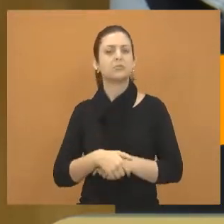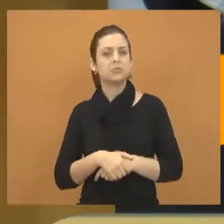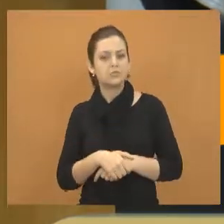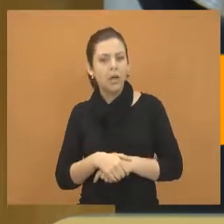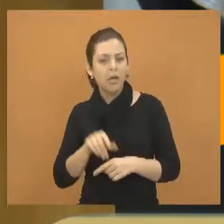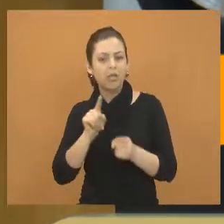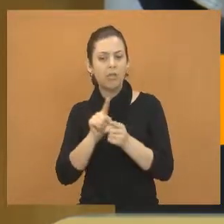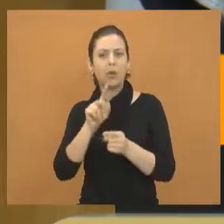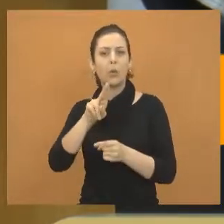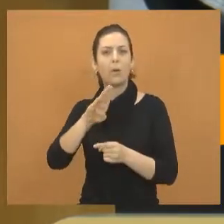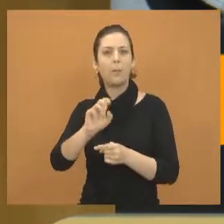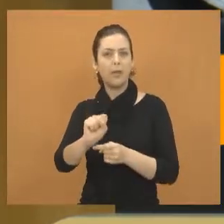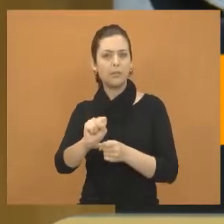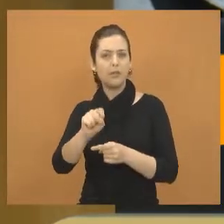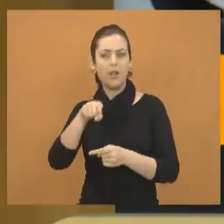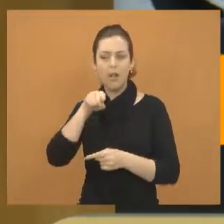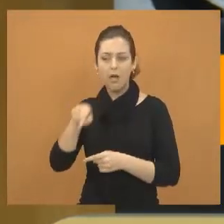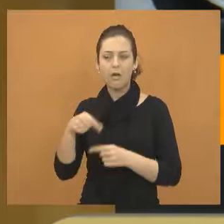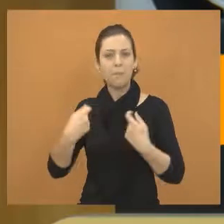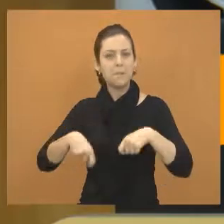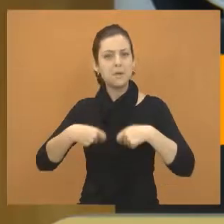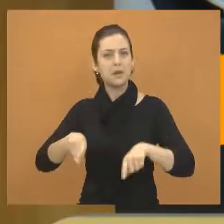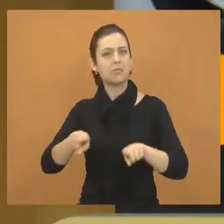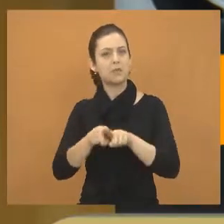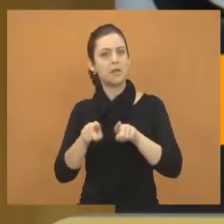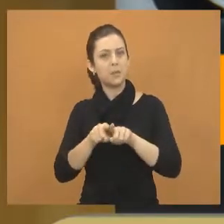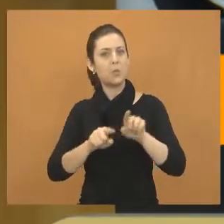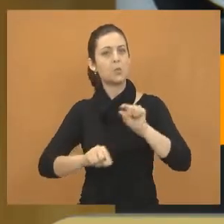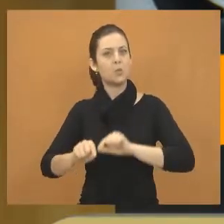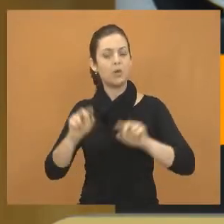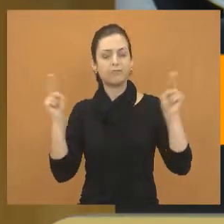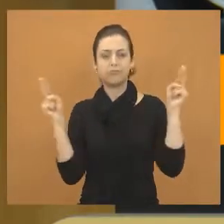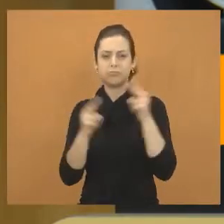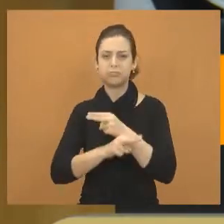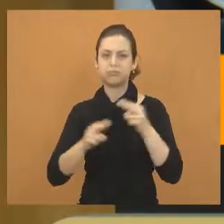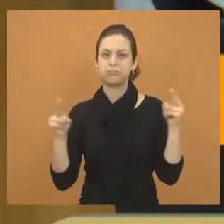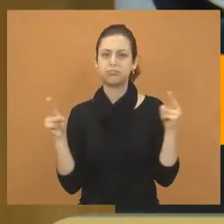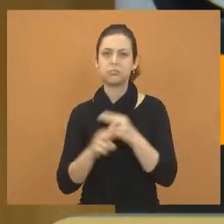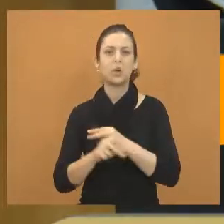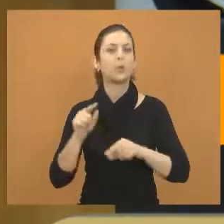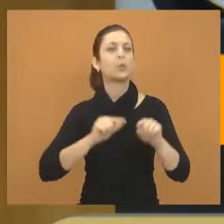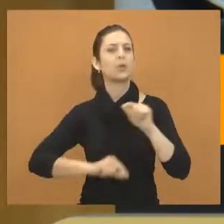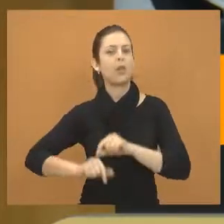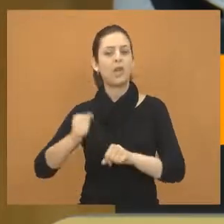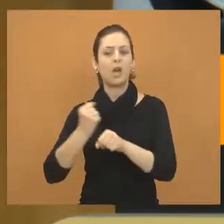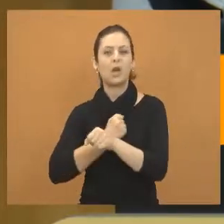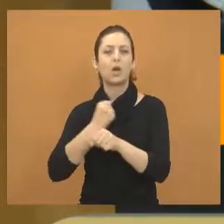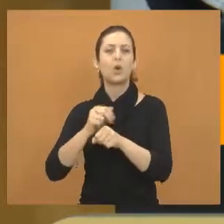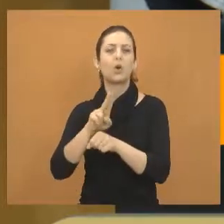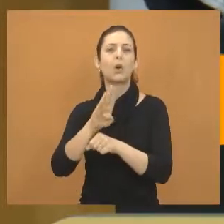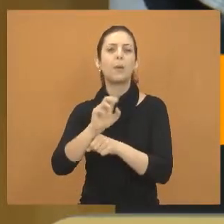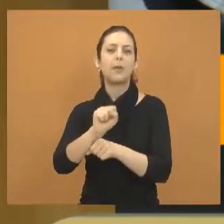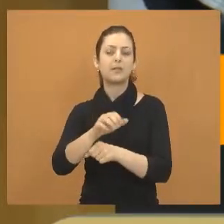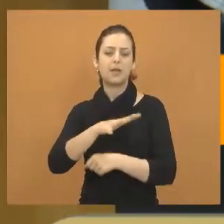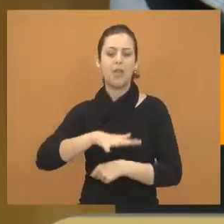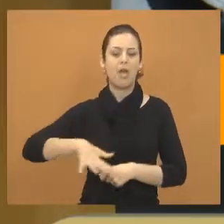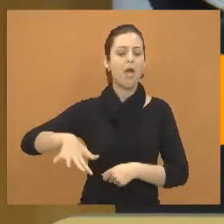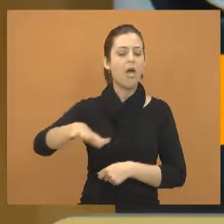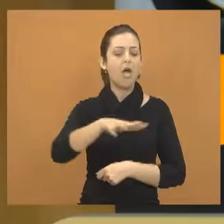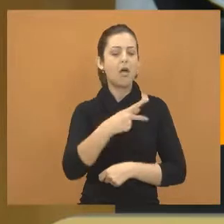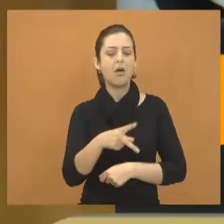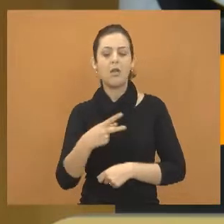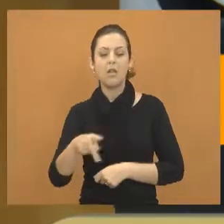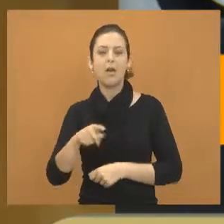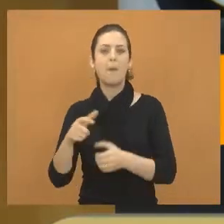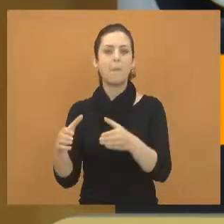atendidos ali naquela UBS, e nós precisamos também de urgentemente construir uma UBS regional nesses